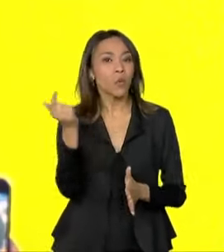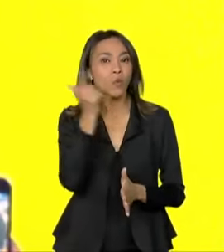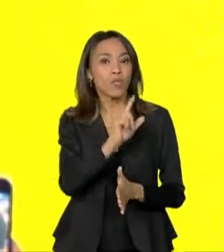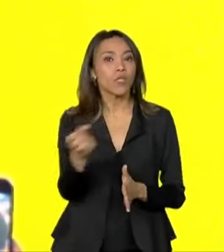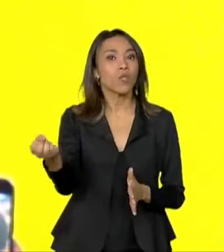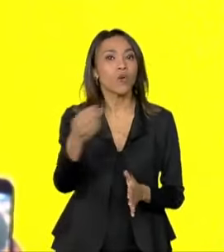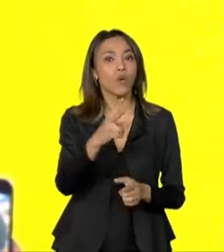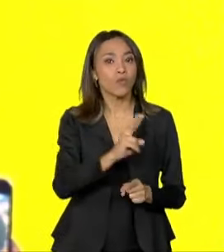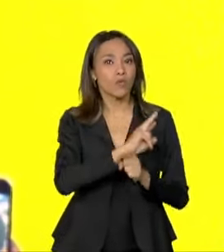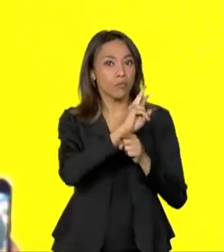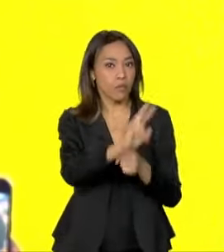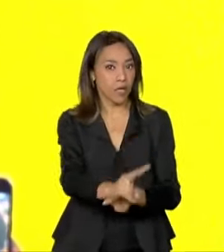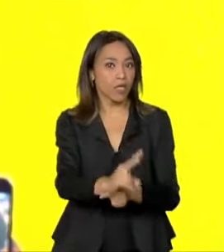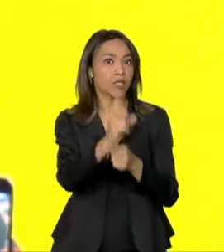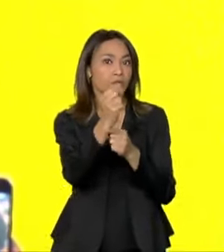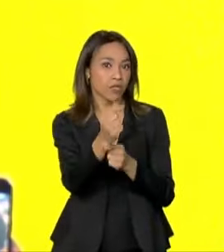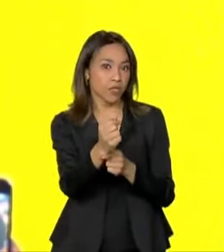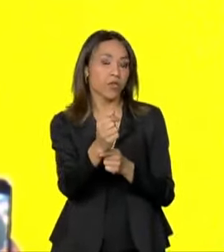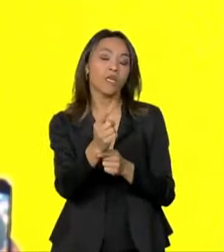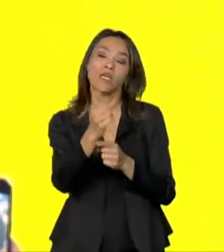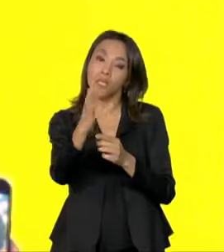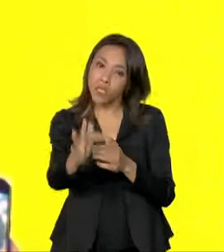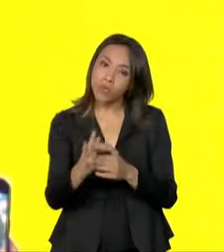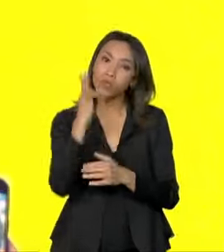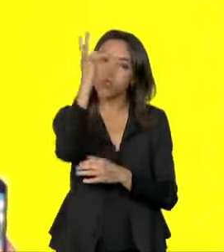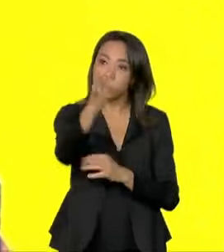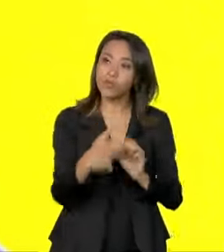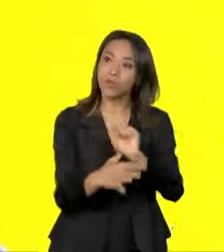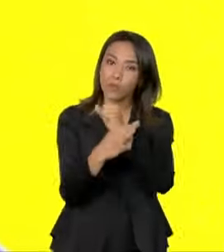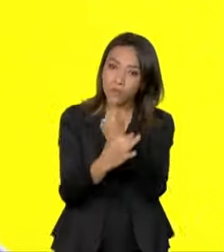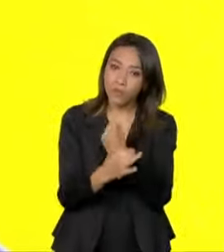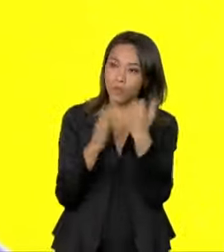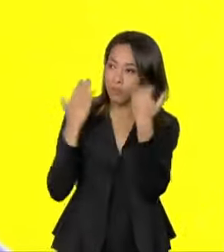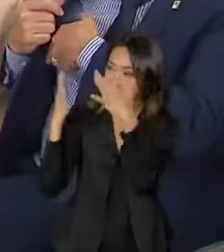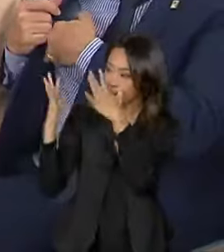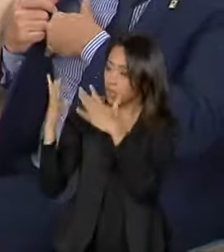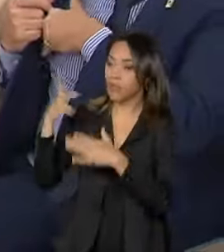uma fé inabalável no seu futuro. Parabéns, presidente Lula.